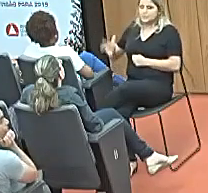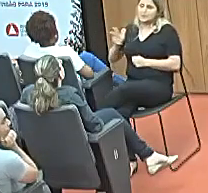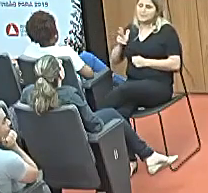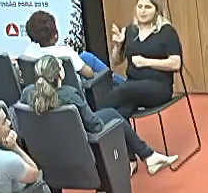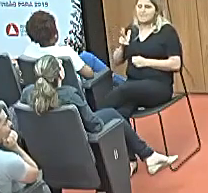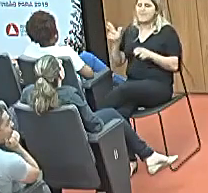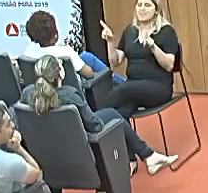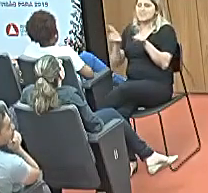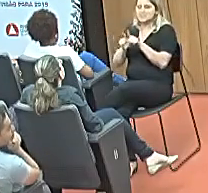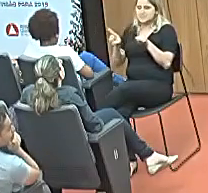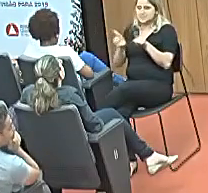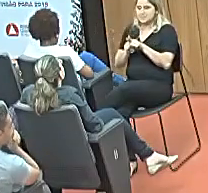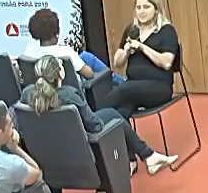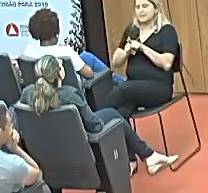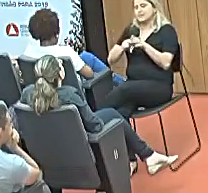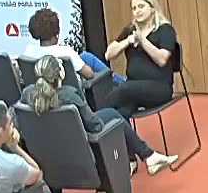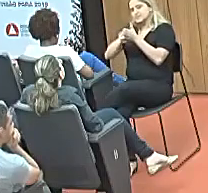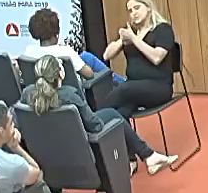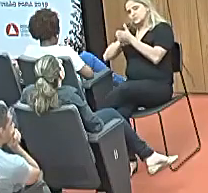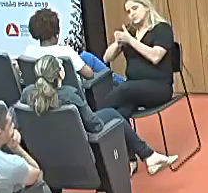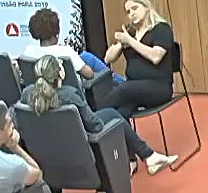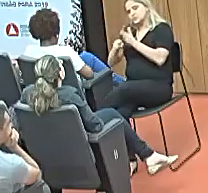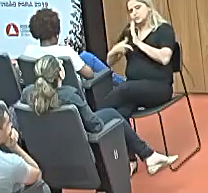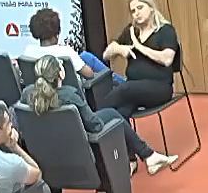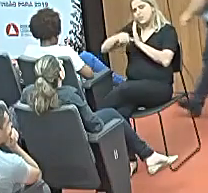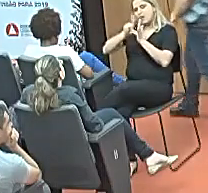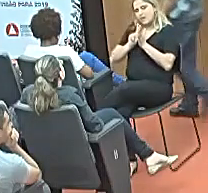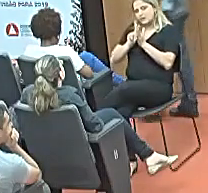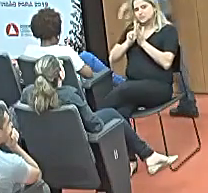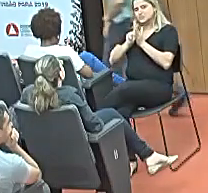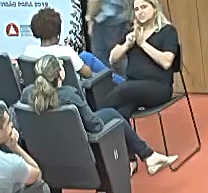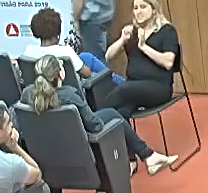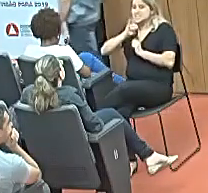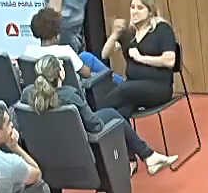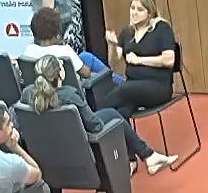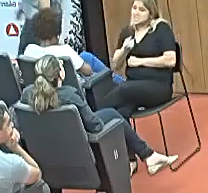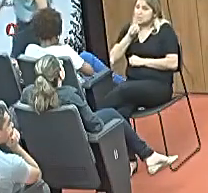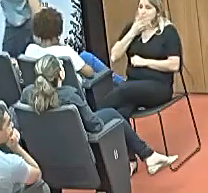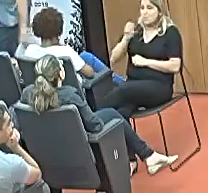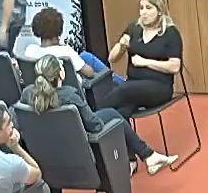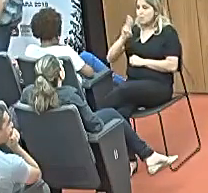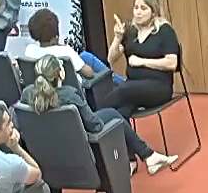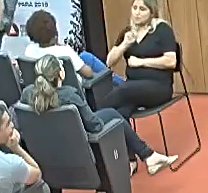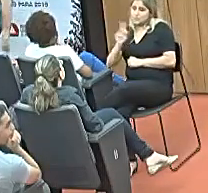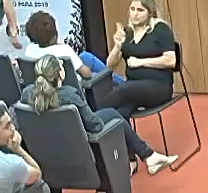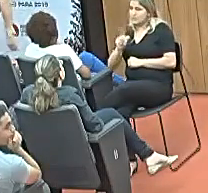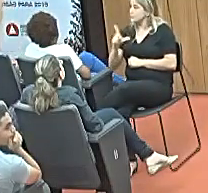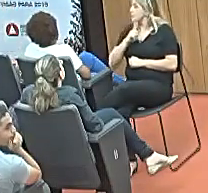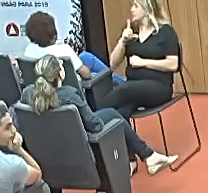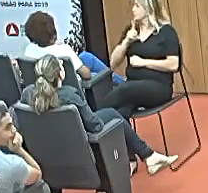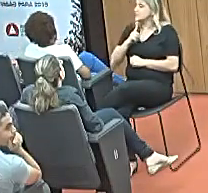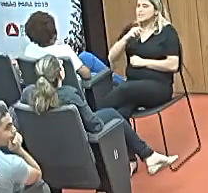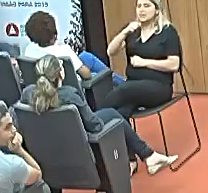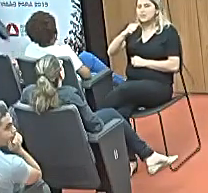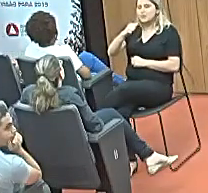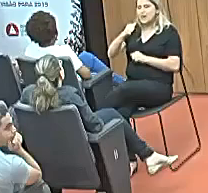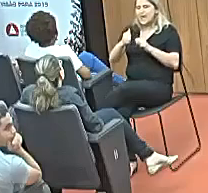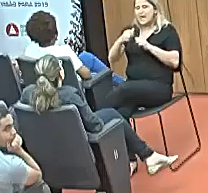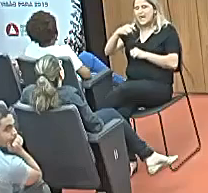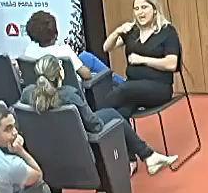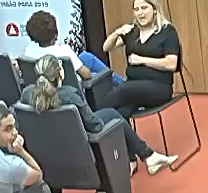de estudo de viabilidade de elaboração de um aplicativo que promova esta